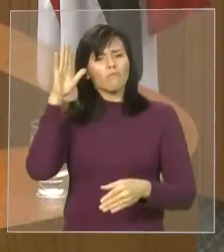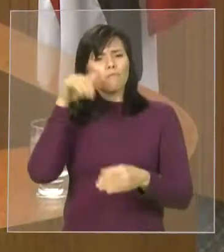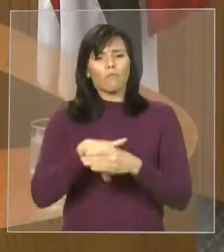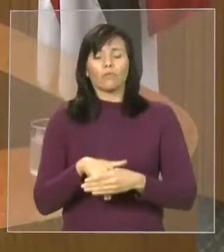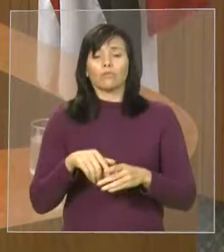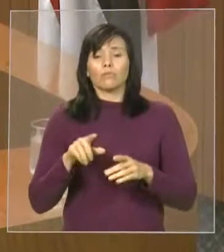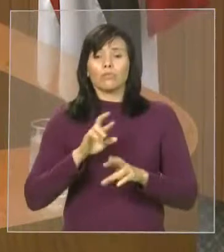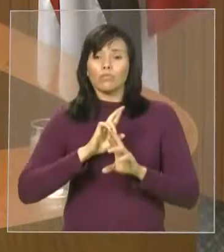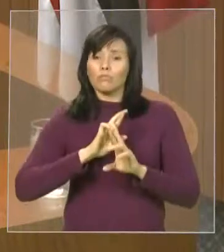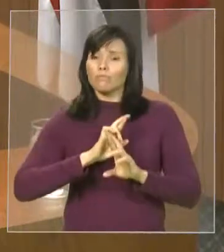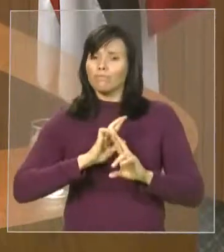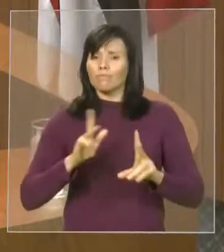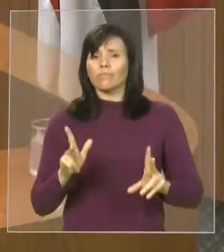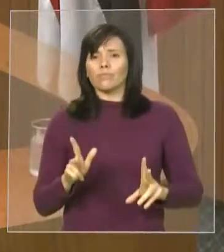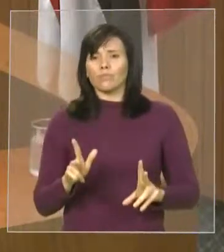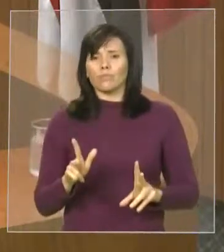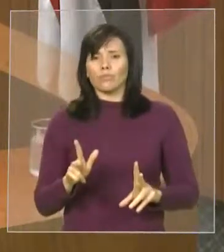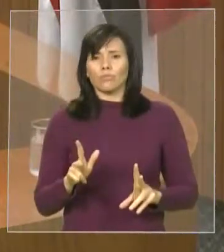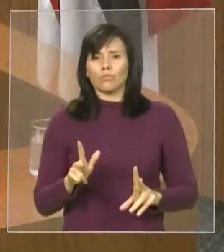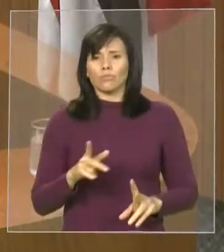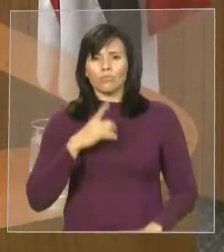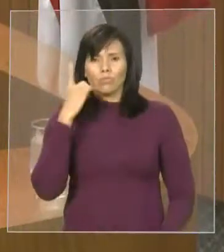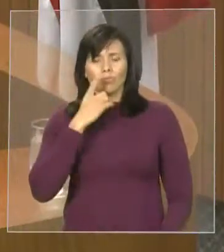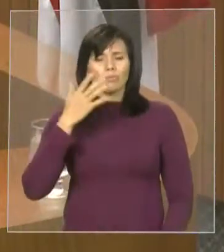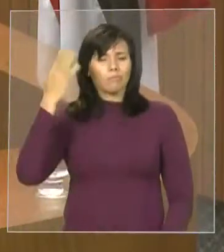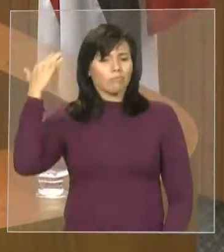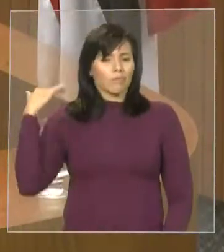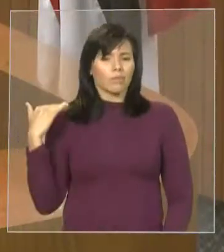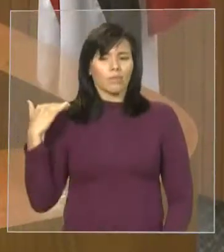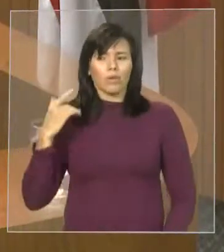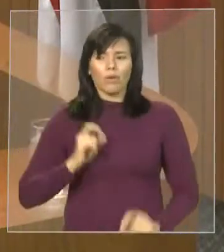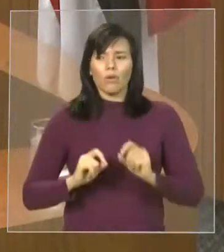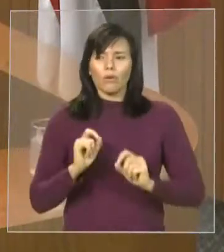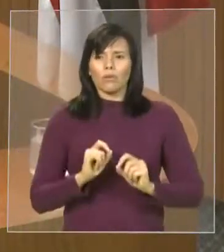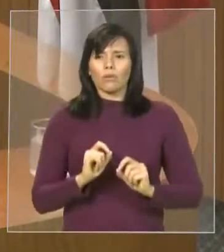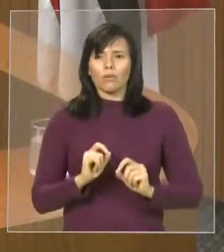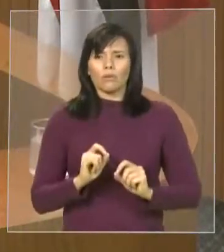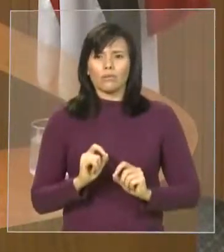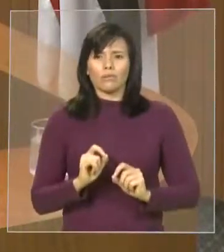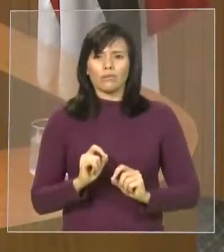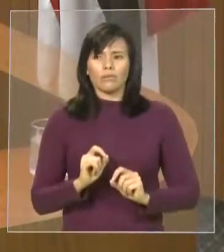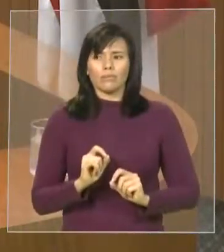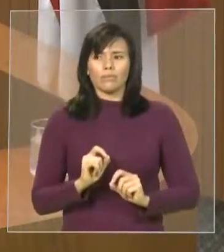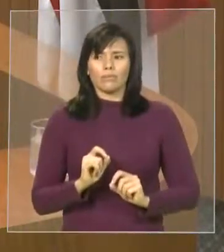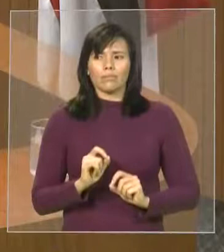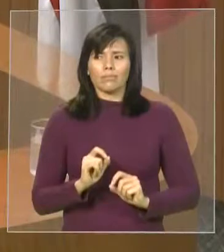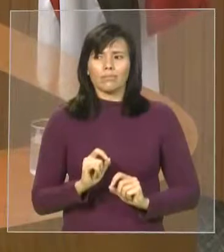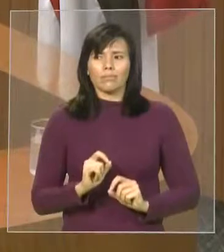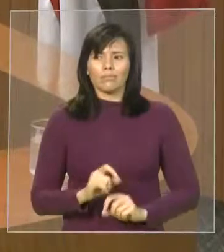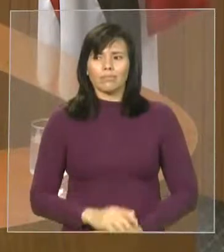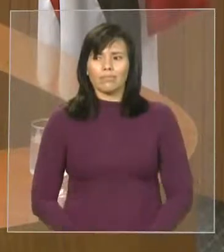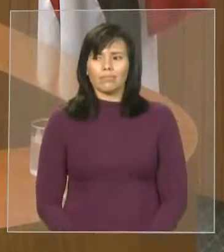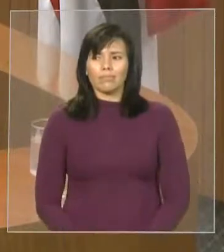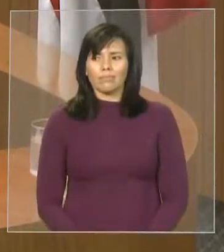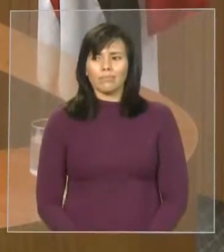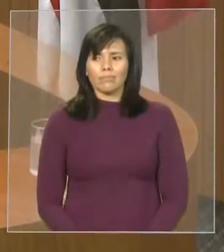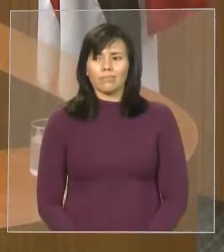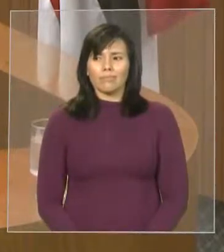atrás votaram contrários ao empréstimo do BNDES, que hoje é a tábua de salvação do atual governo.